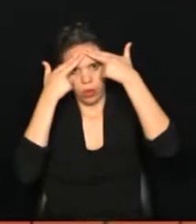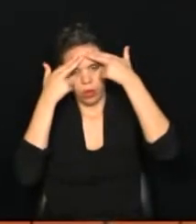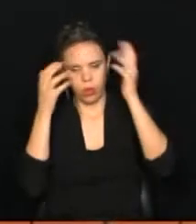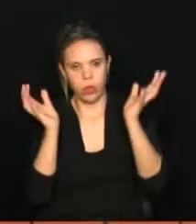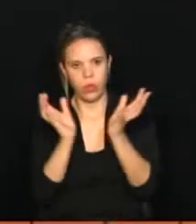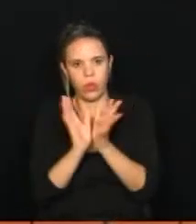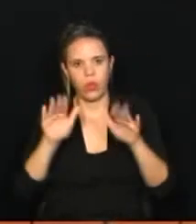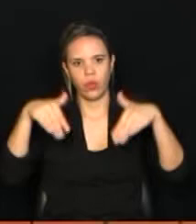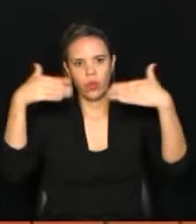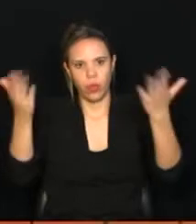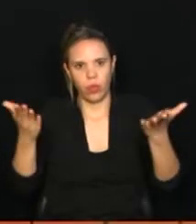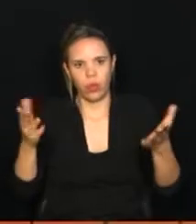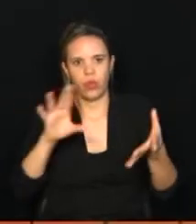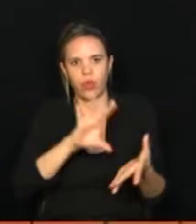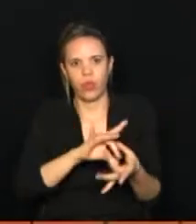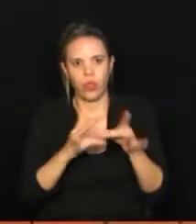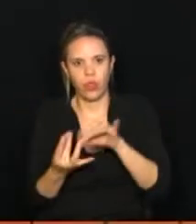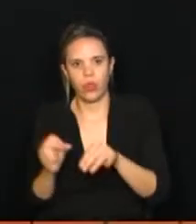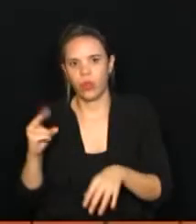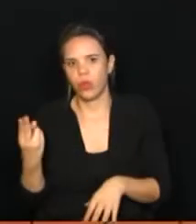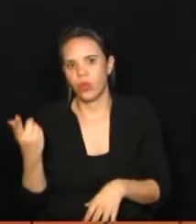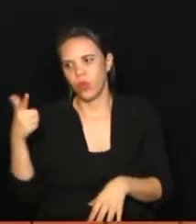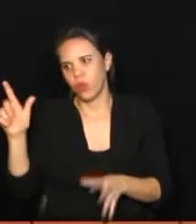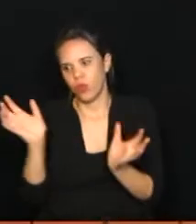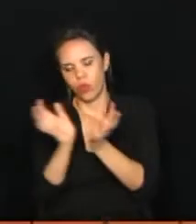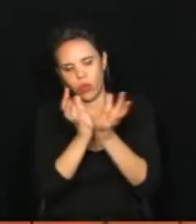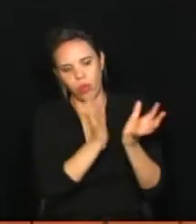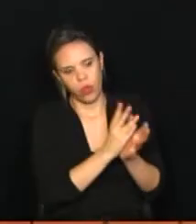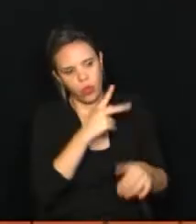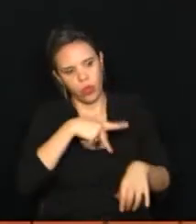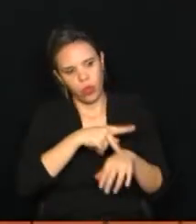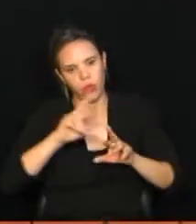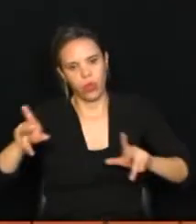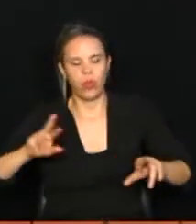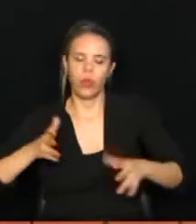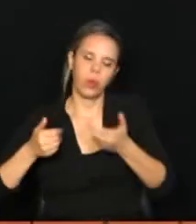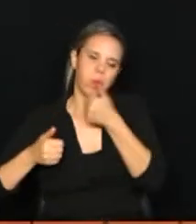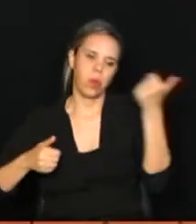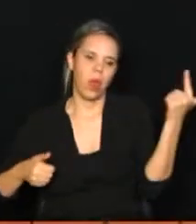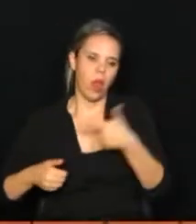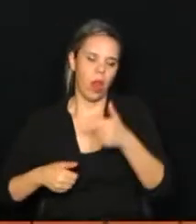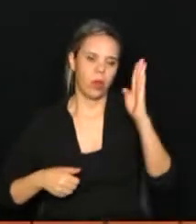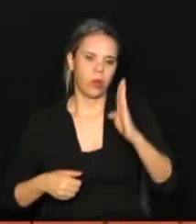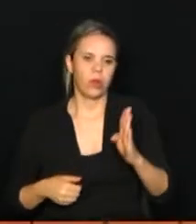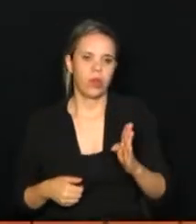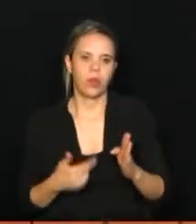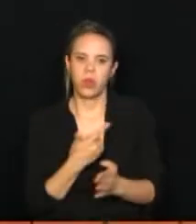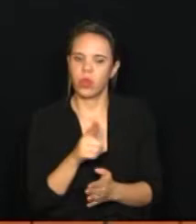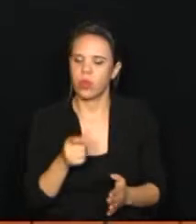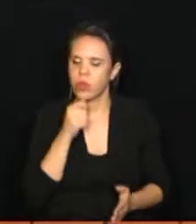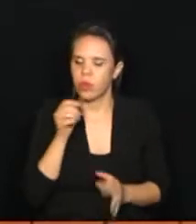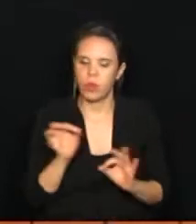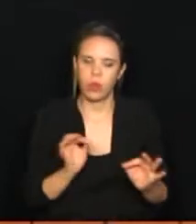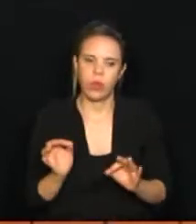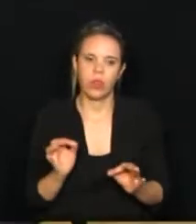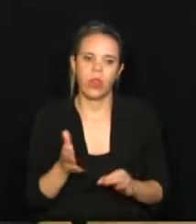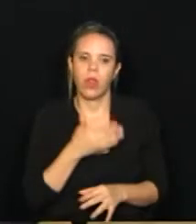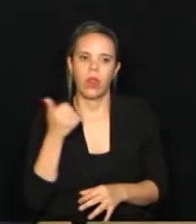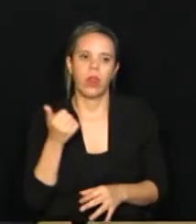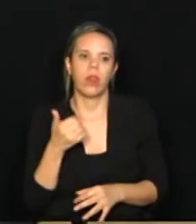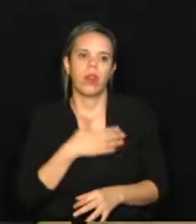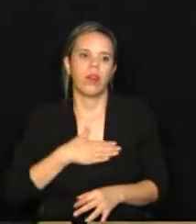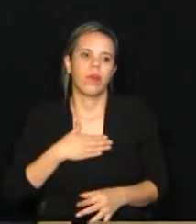ficar fora de uns Jogos Olímpicos ou as outras seleções realmente eram melhores e o Brasil não estava entre as favoritas?